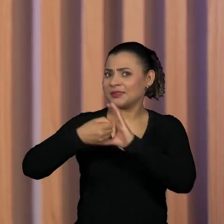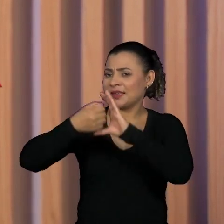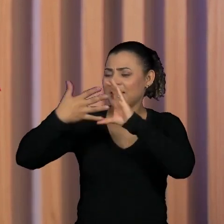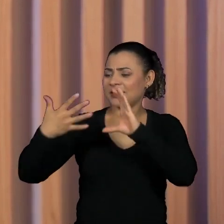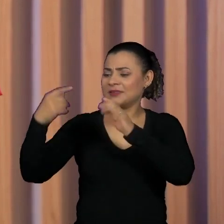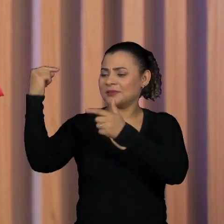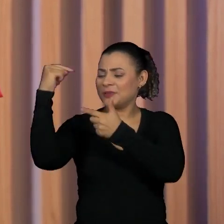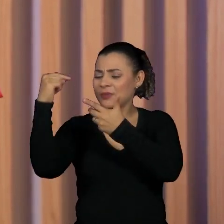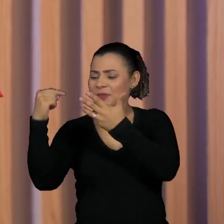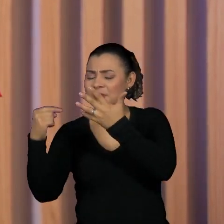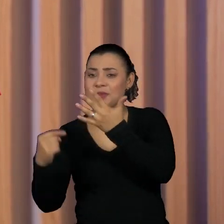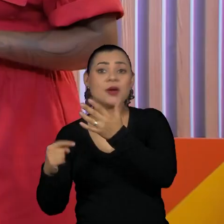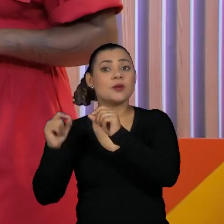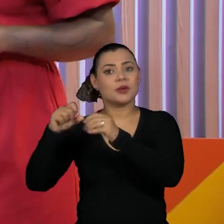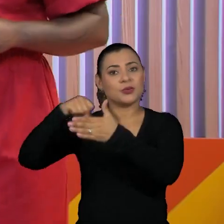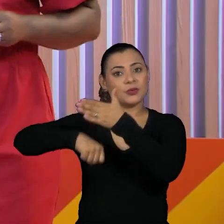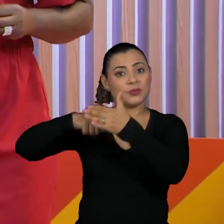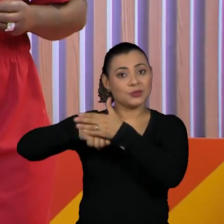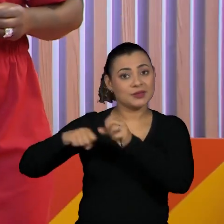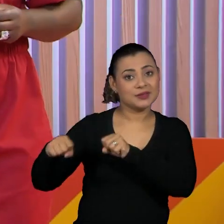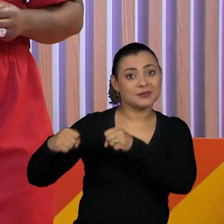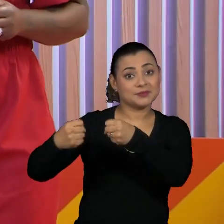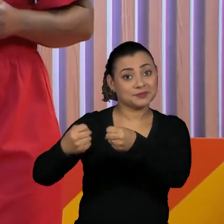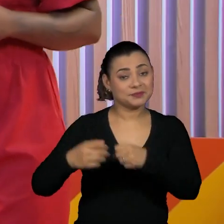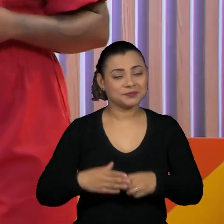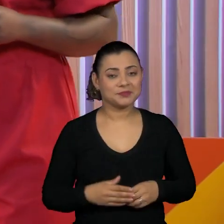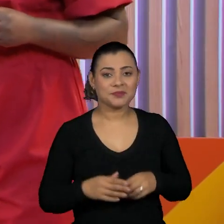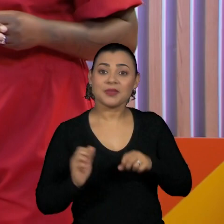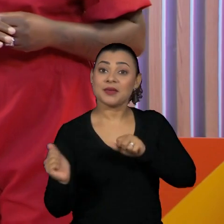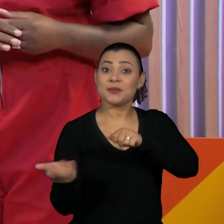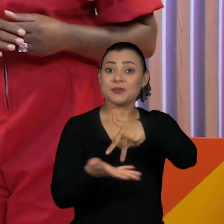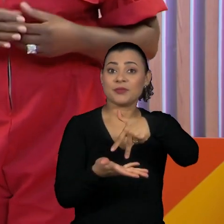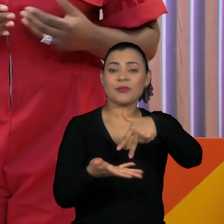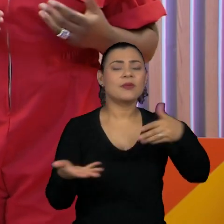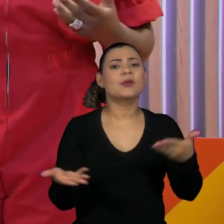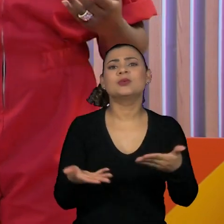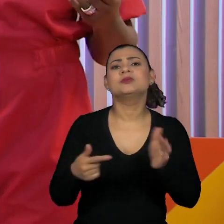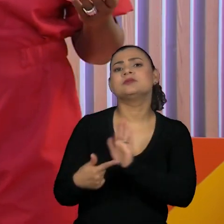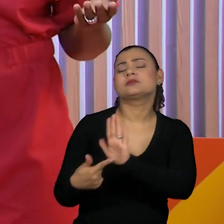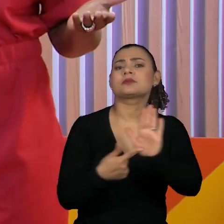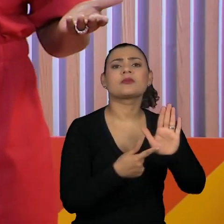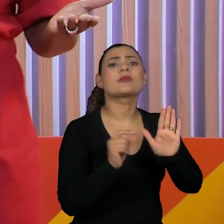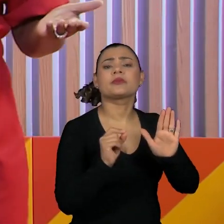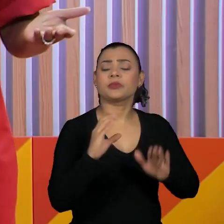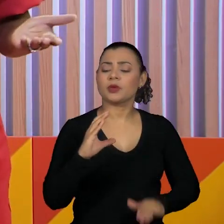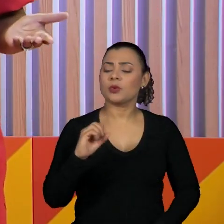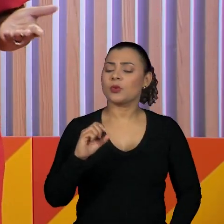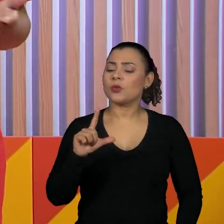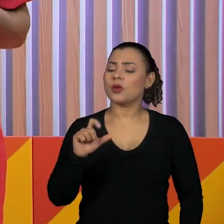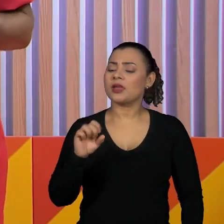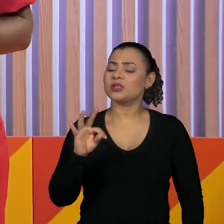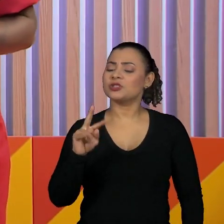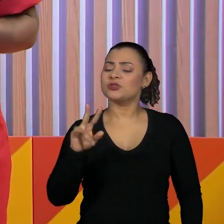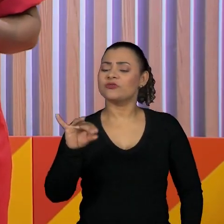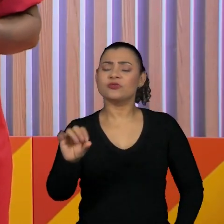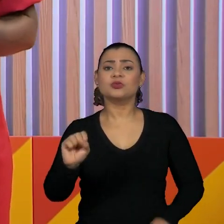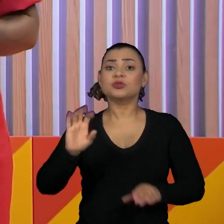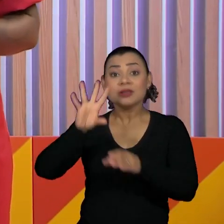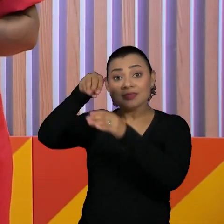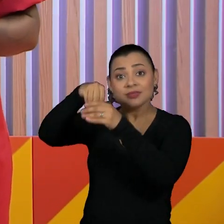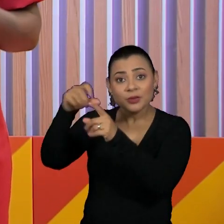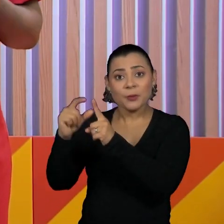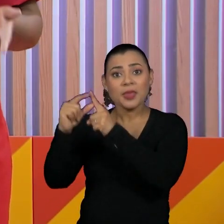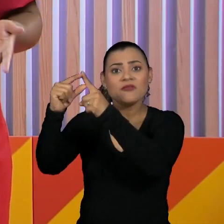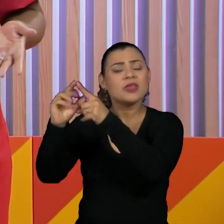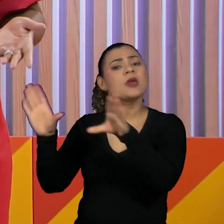as lutas populares. O Estação Livre de hoje quer mostrar como os coletivos se organizam nas franjas das